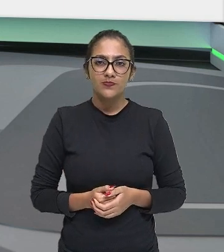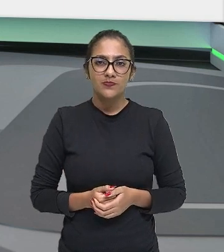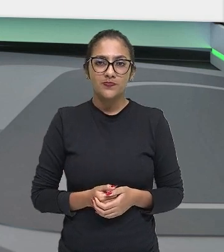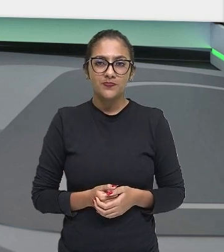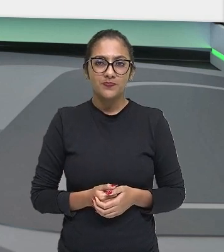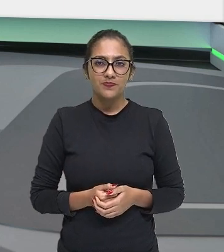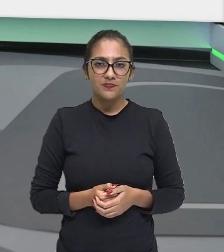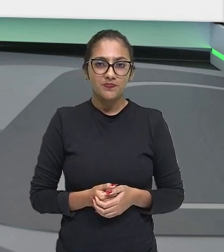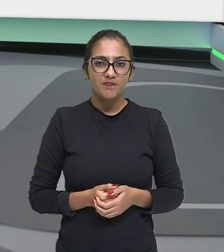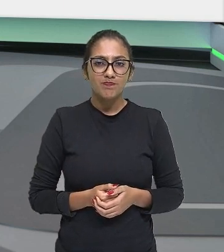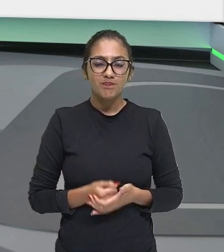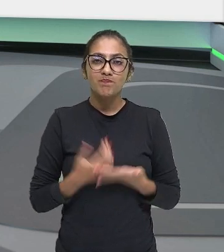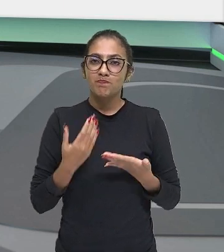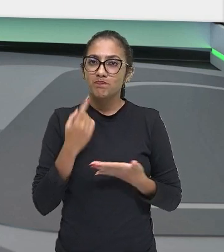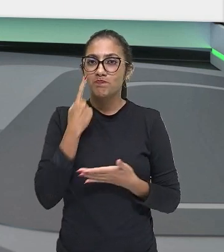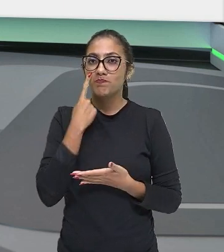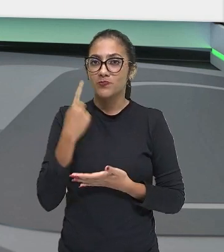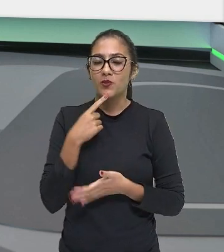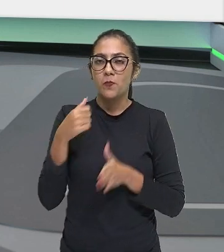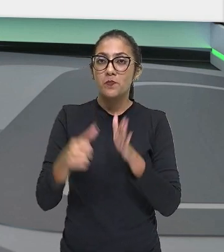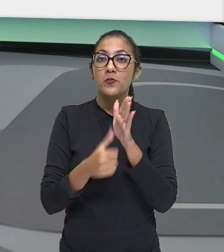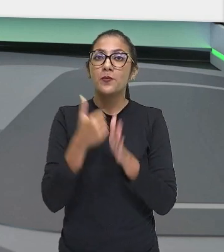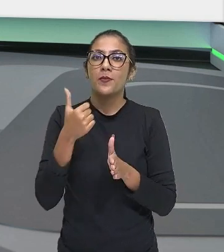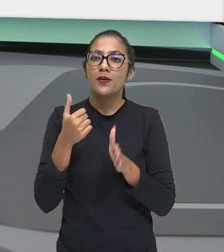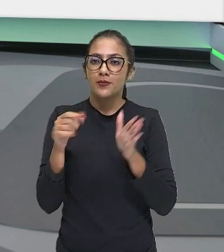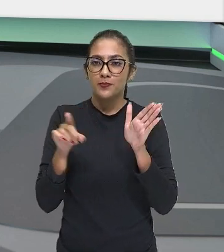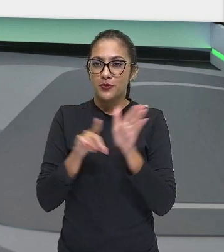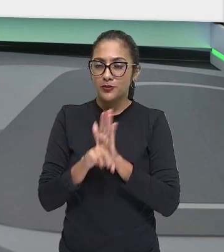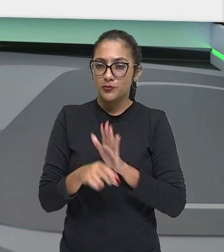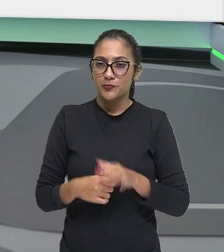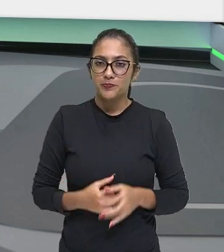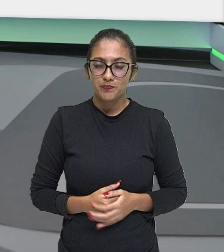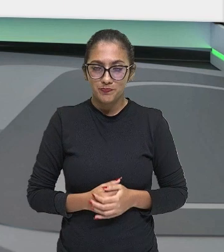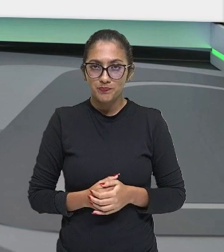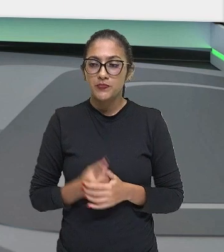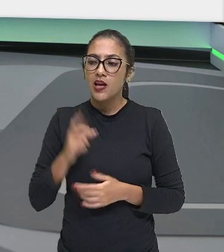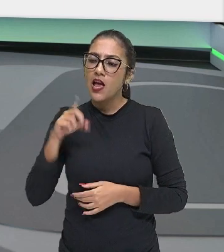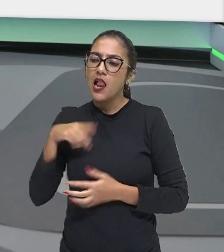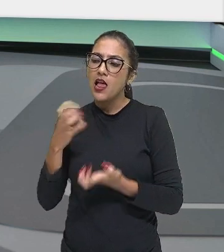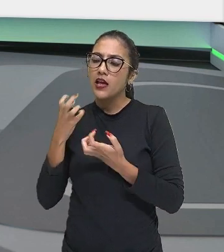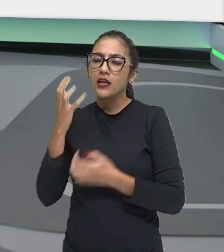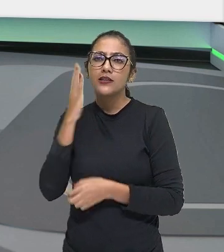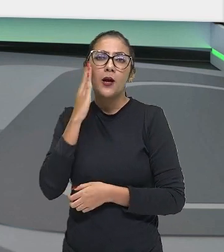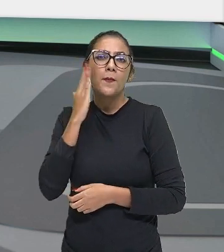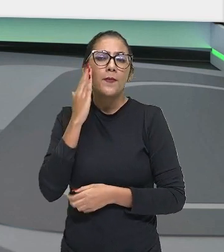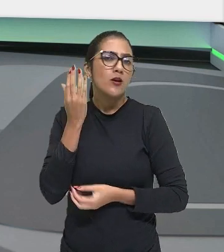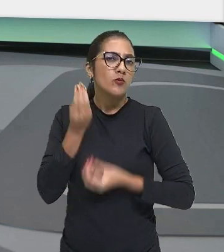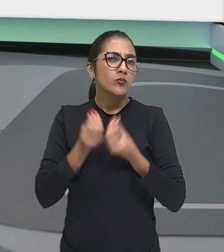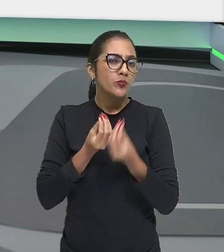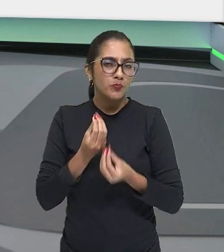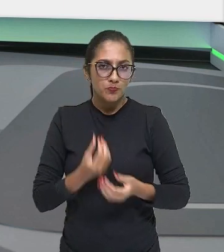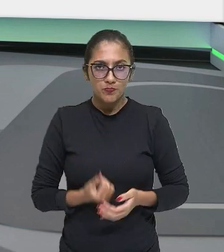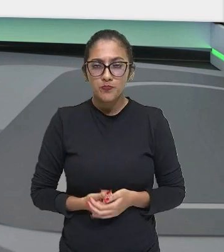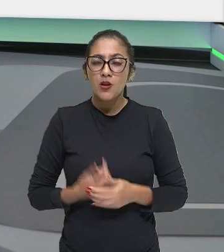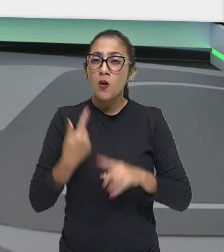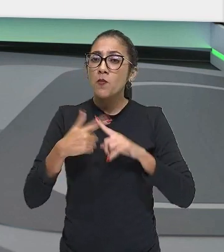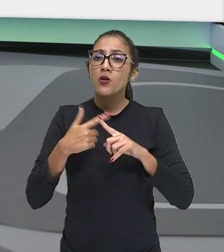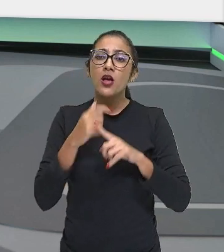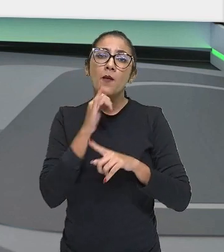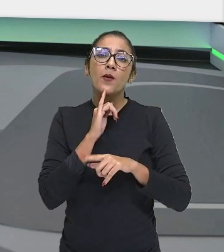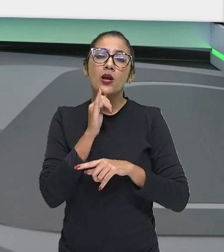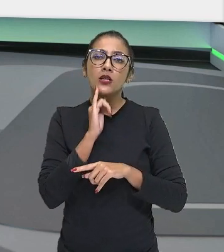Olha aí o nosso primeiro questionamento. A Cecília quer saber por que, quando